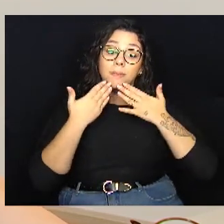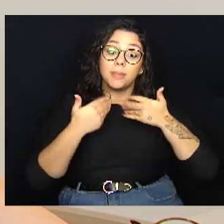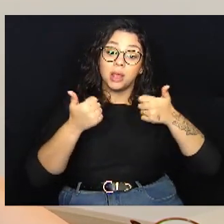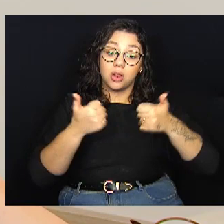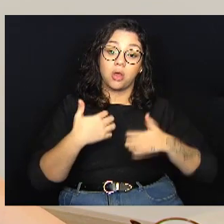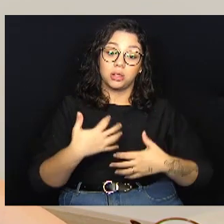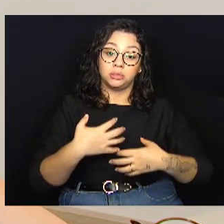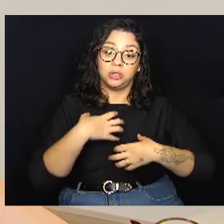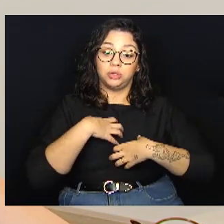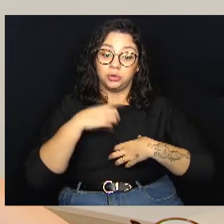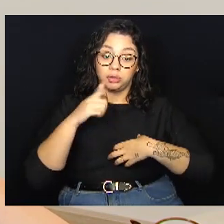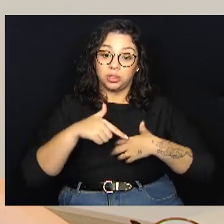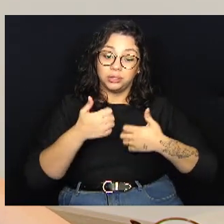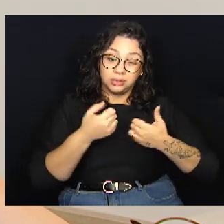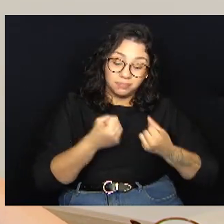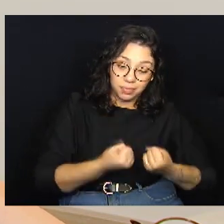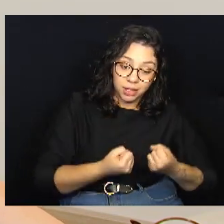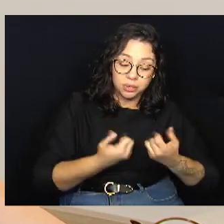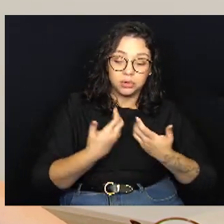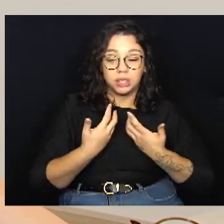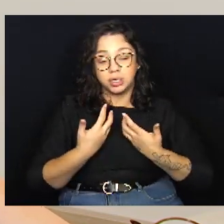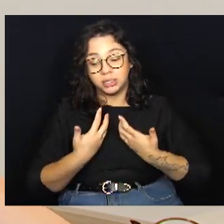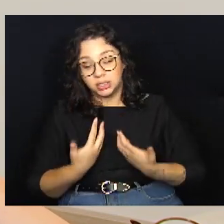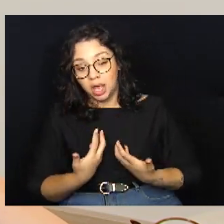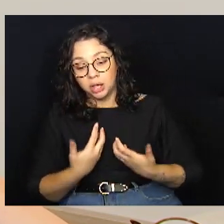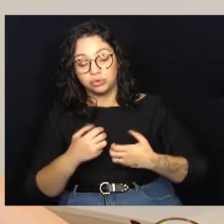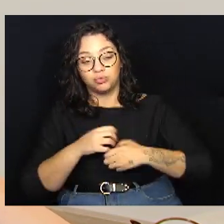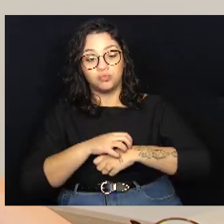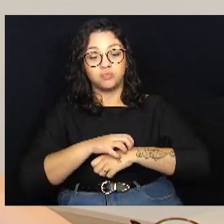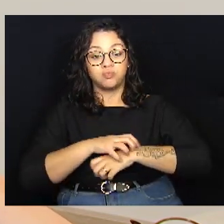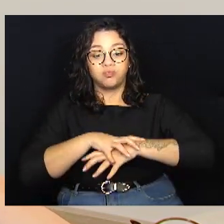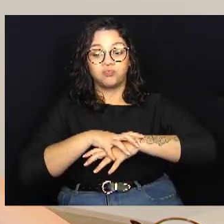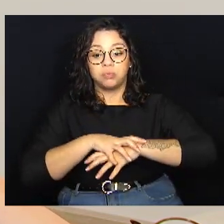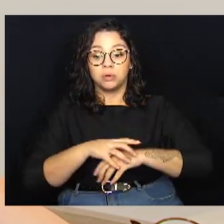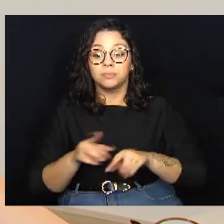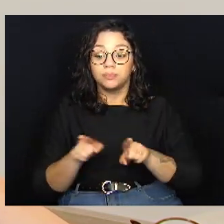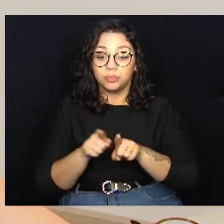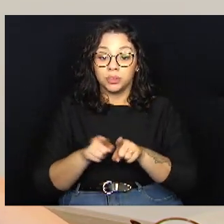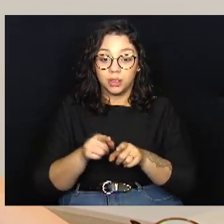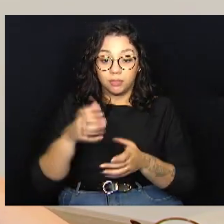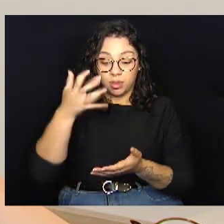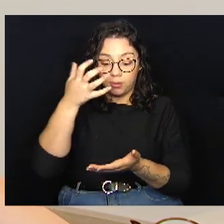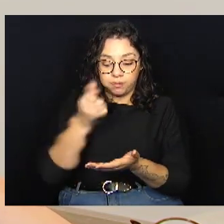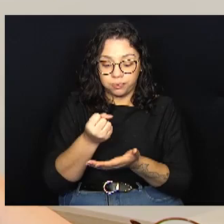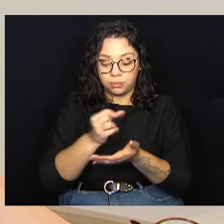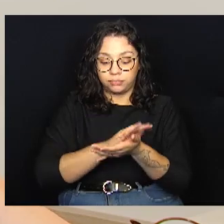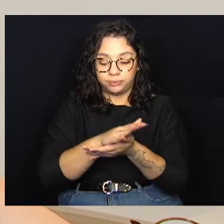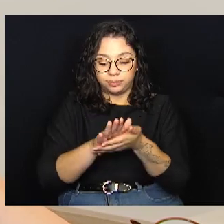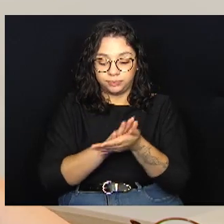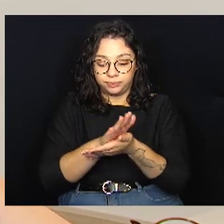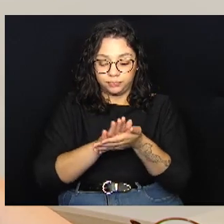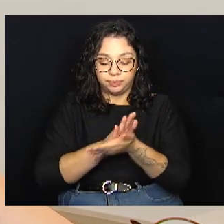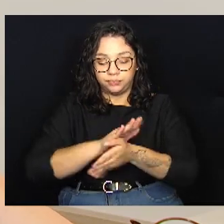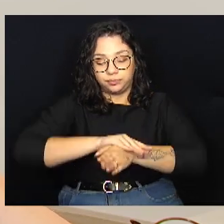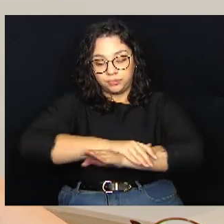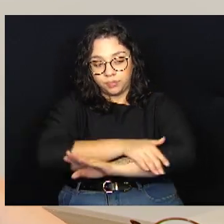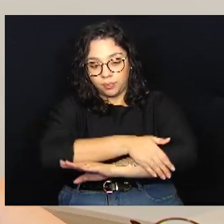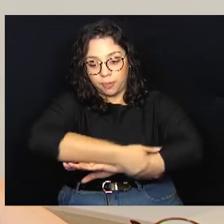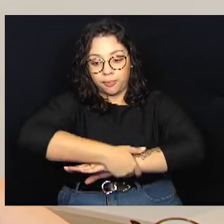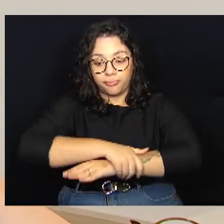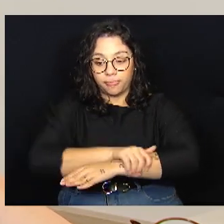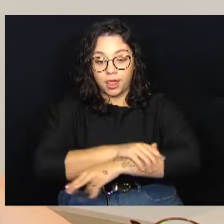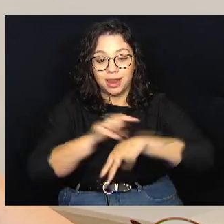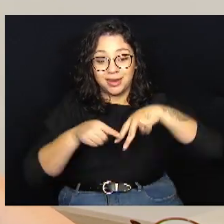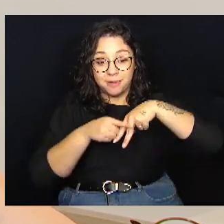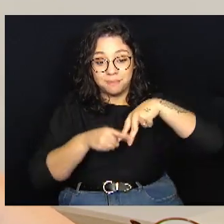Eles melhoram apenas os sintomas, sensação de peso, de cansaço, inchaço. Os cremes também, eles ajudam bastante, dá uma sensação